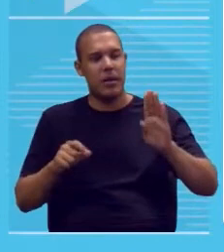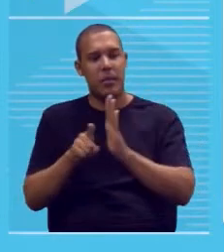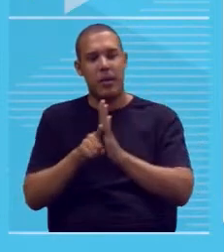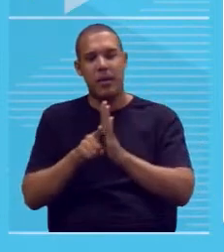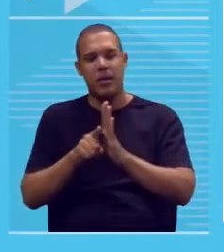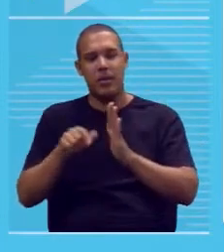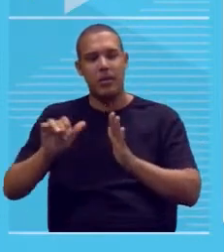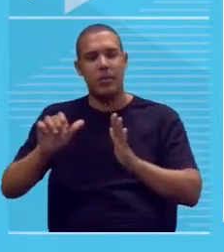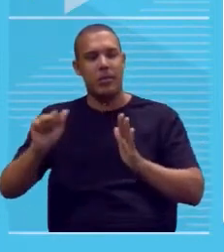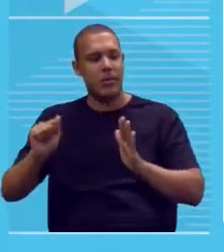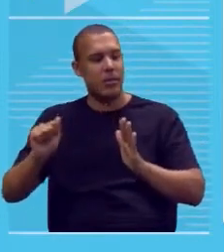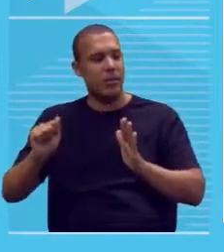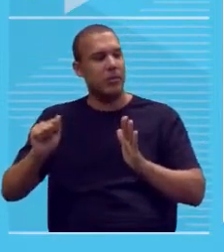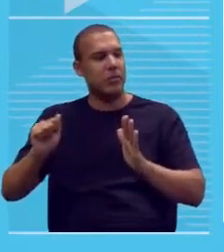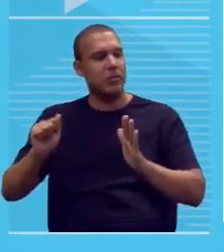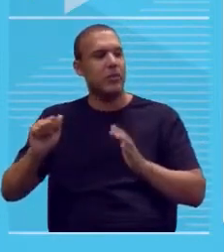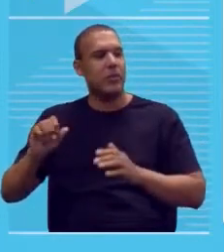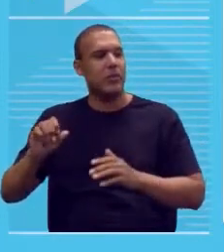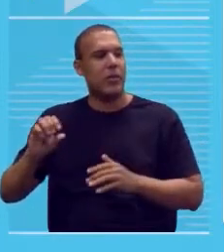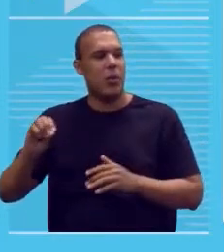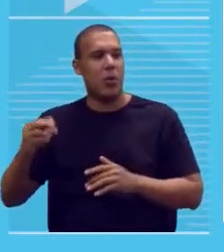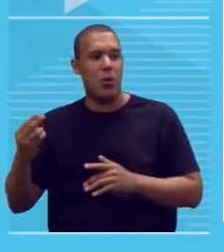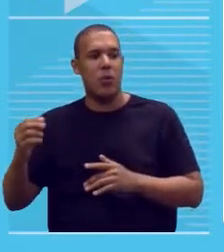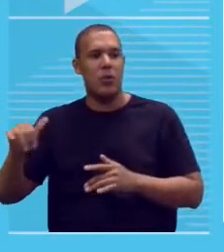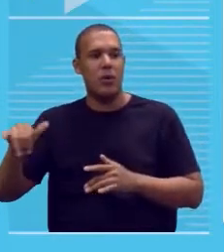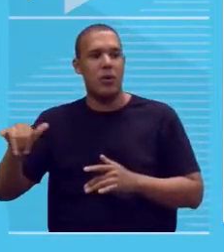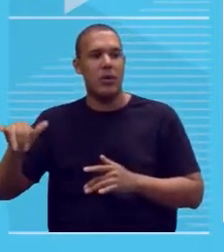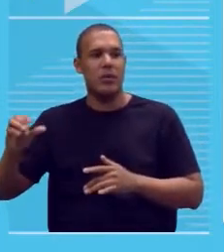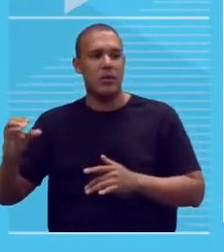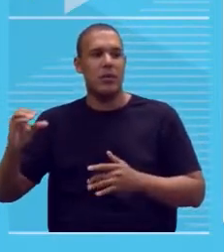YA ou o YC, professor.